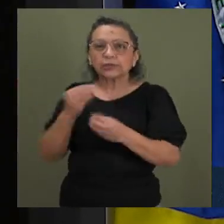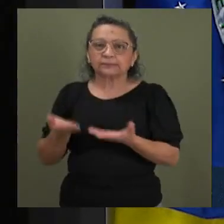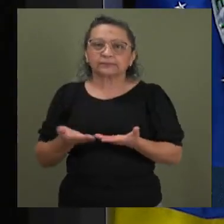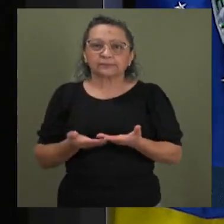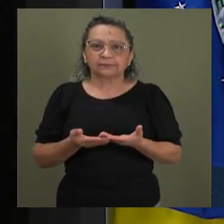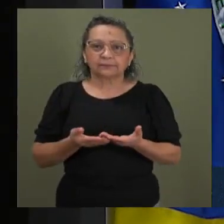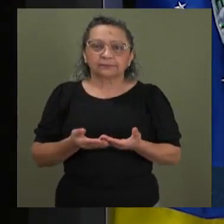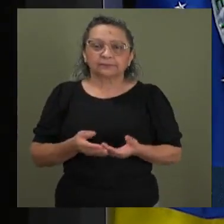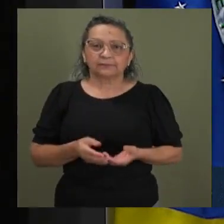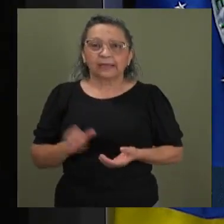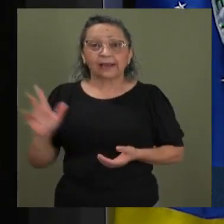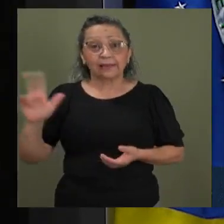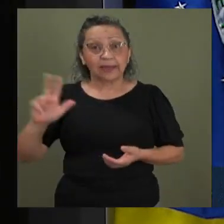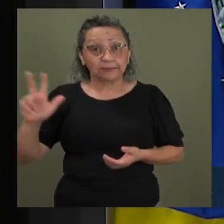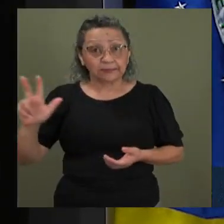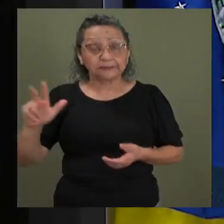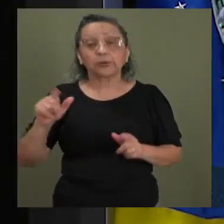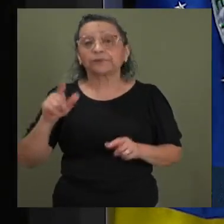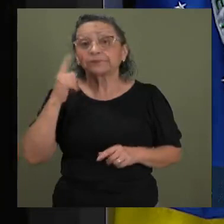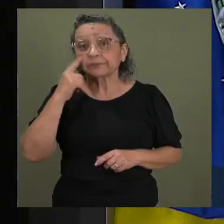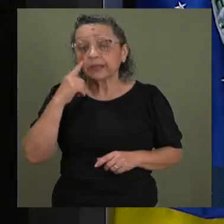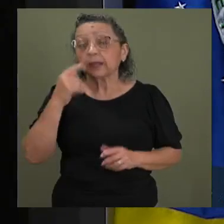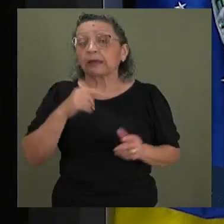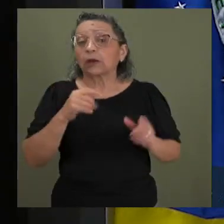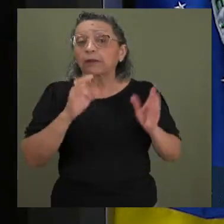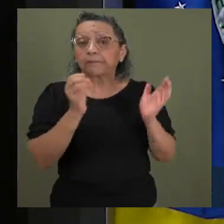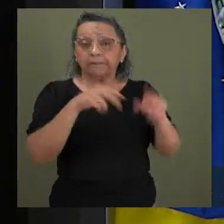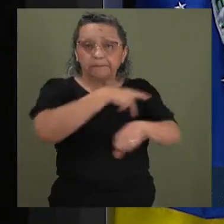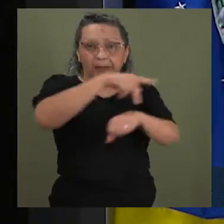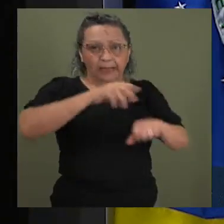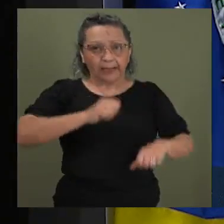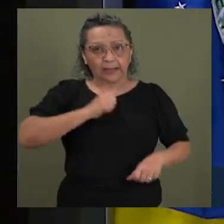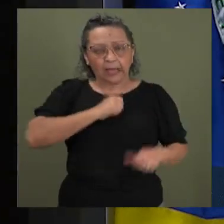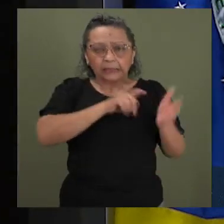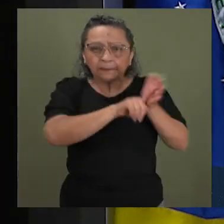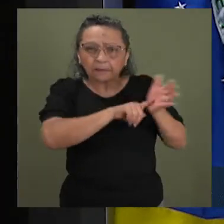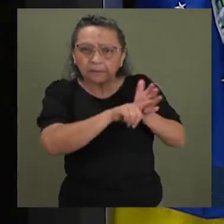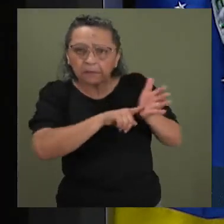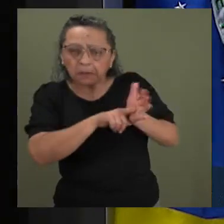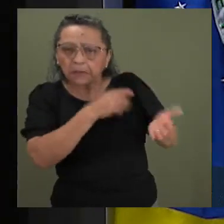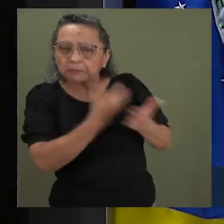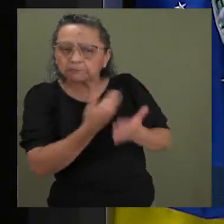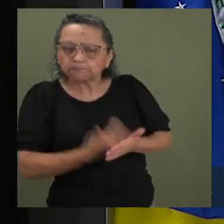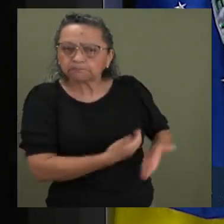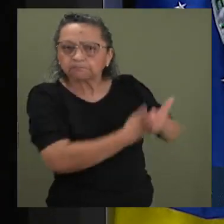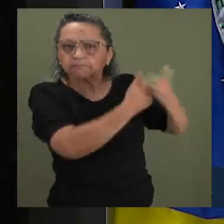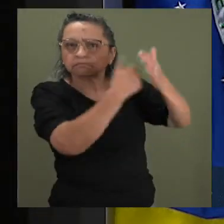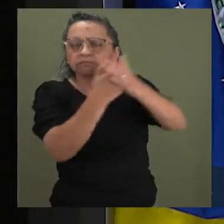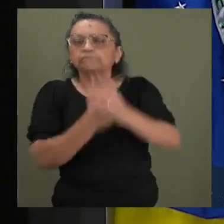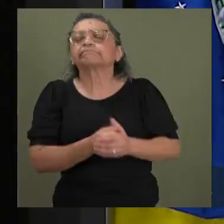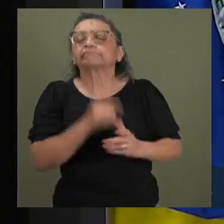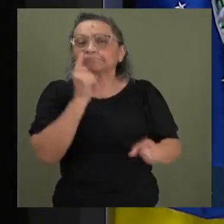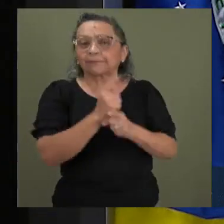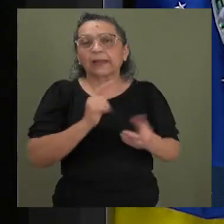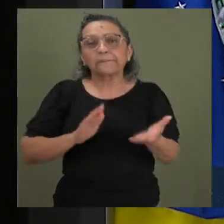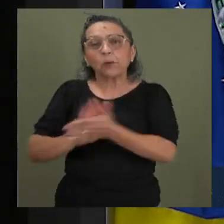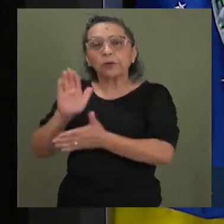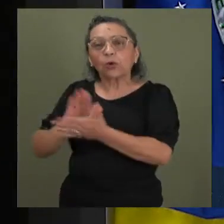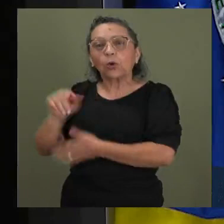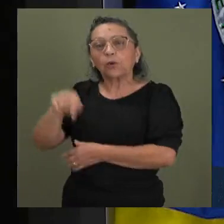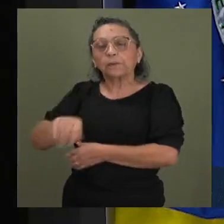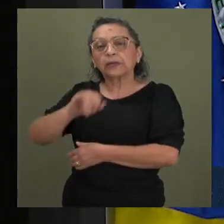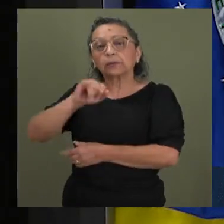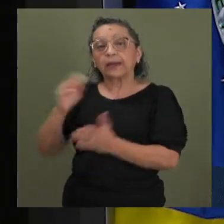cannabis. Um importantíssimo estudo canadense de meta-análise foi publicado pelo JAMA Psychiatry, uma